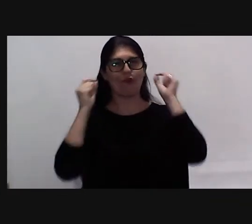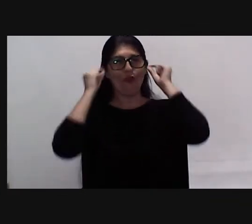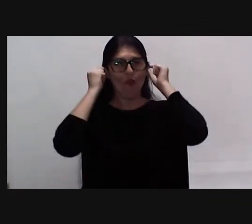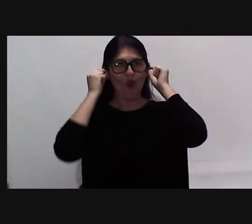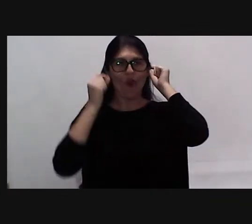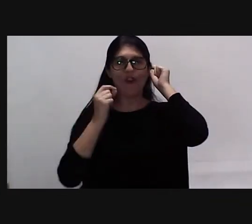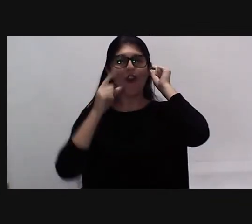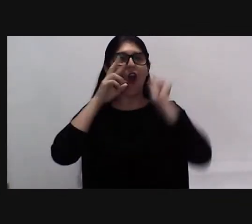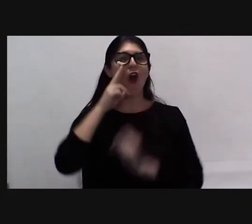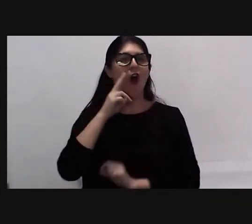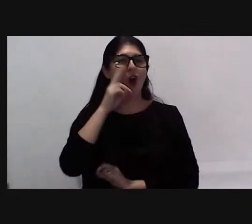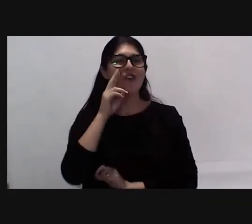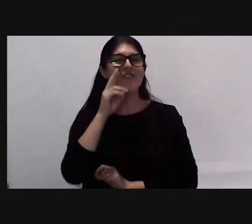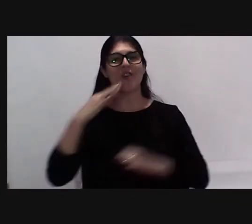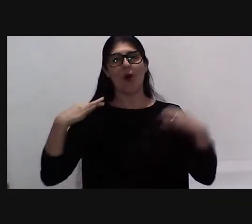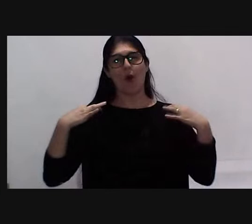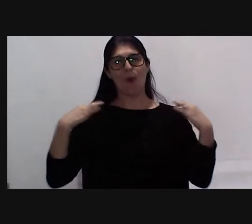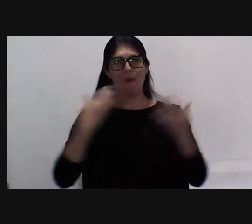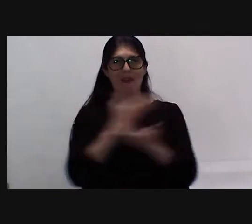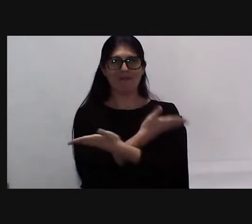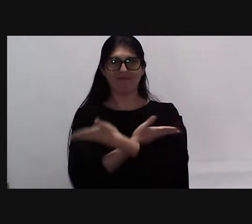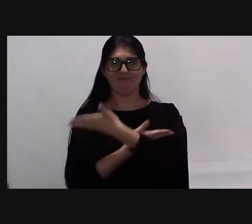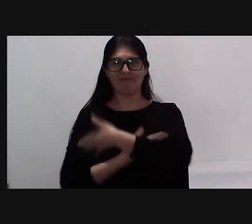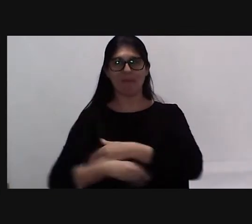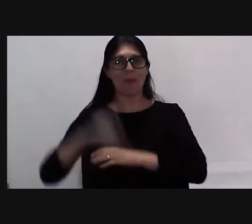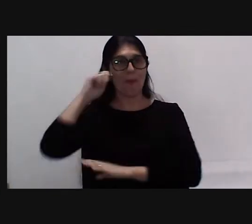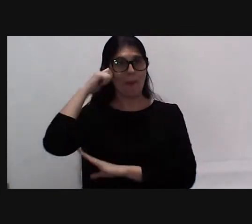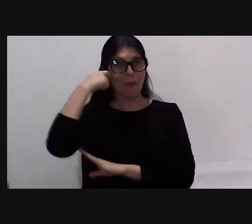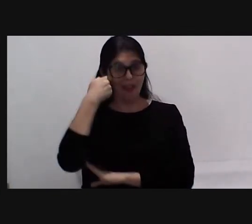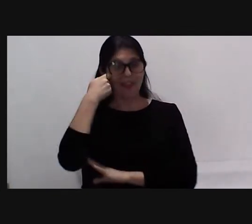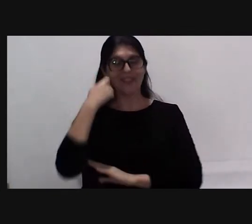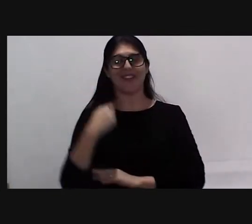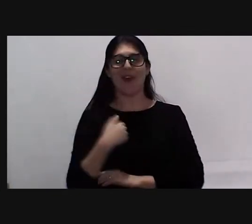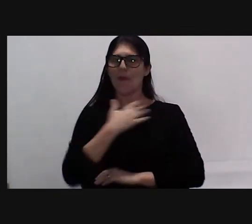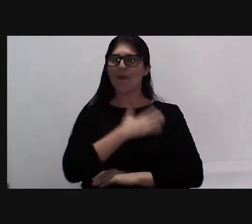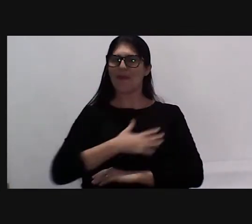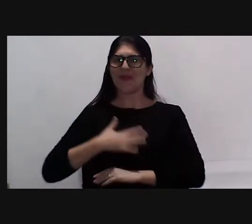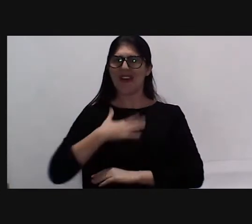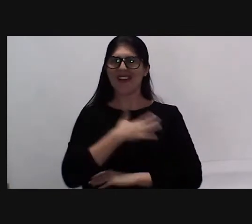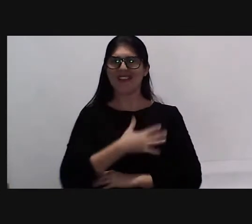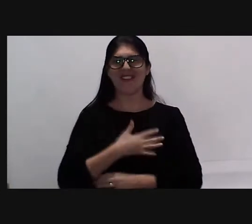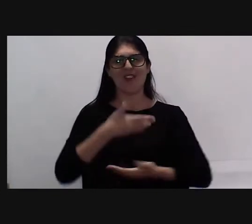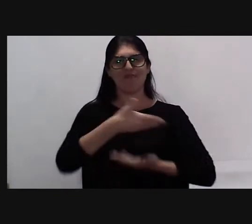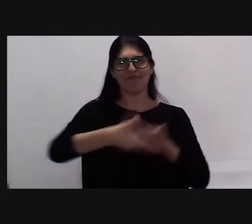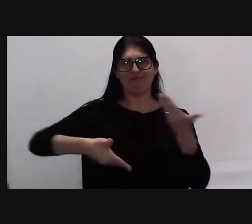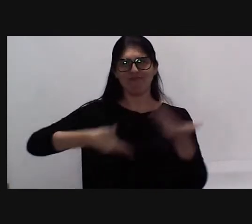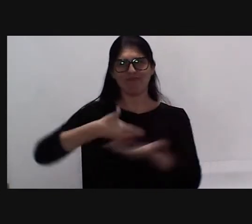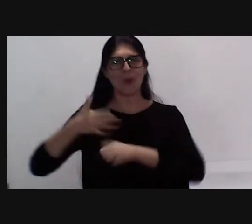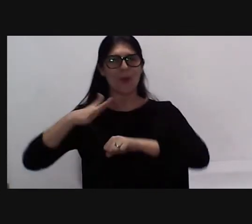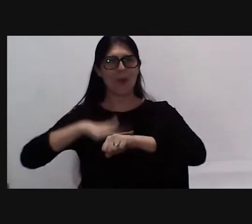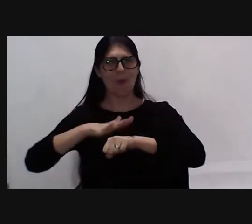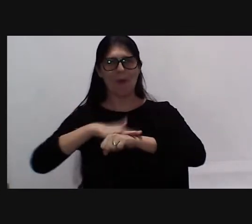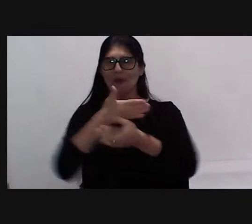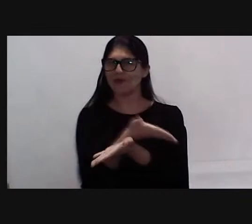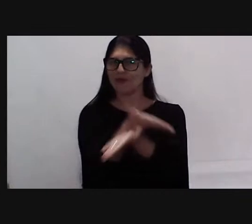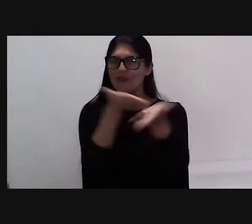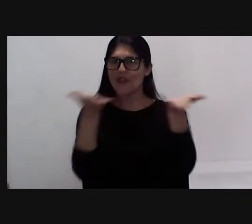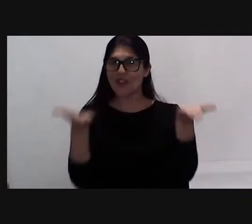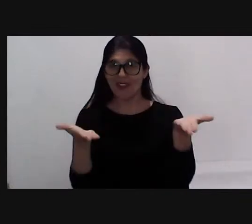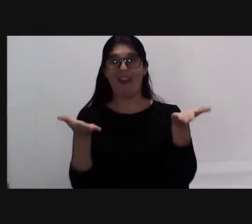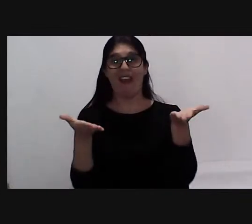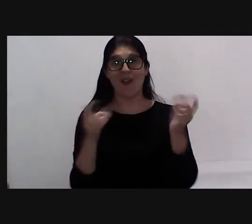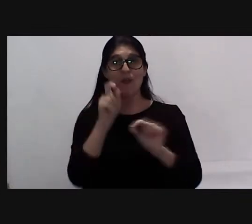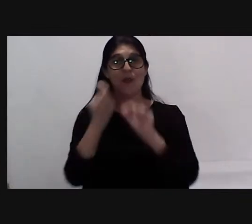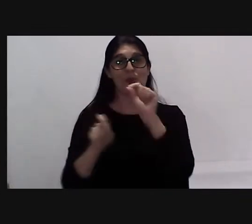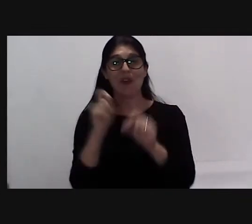camiseta preta. É um imenso prazer compartilhar esse momento com vocês, um momento de retorno às